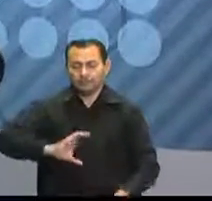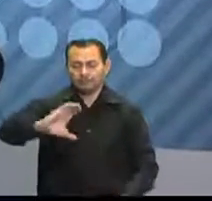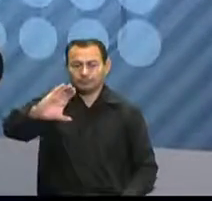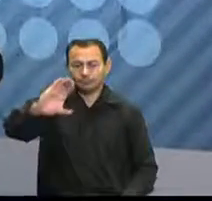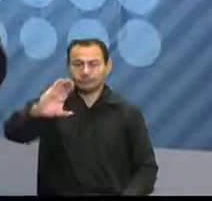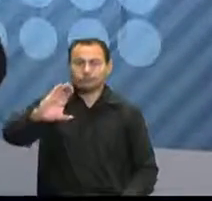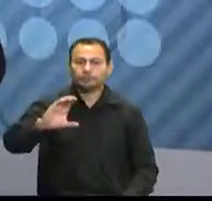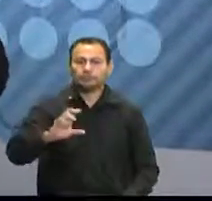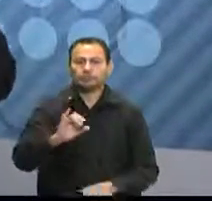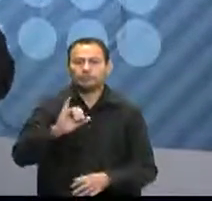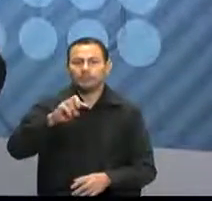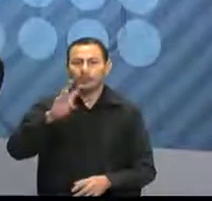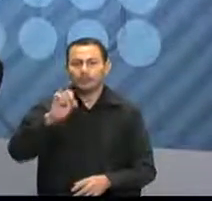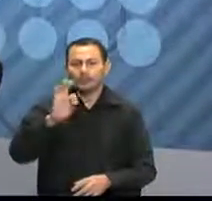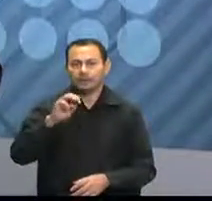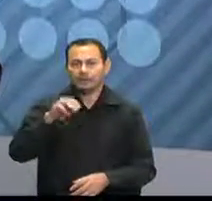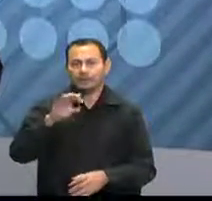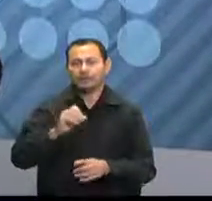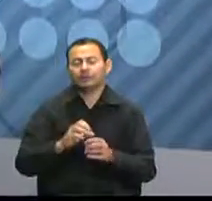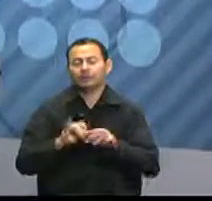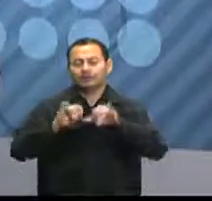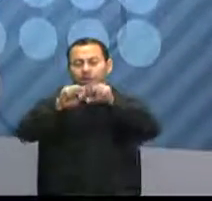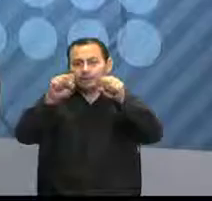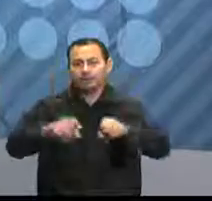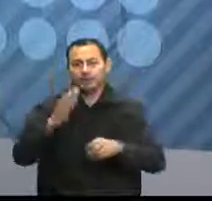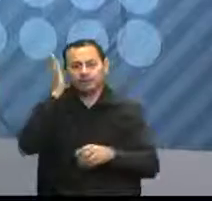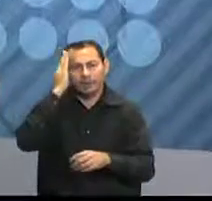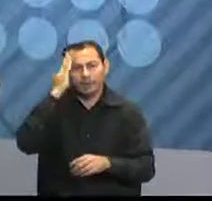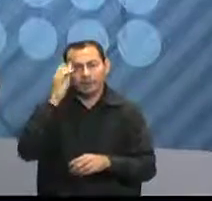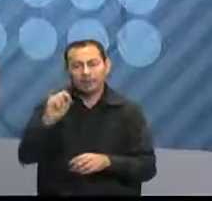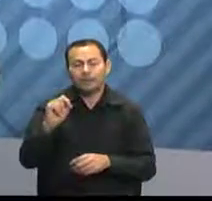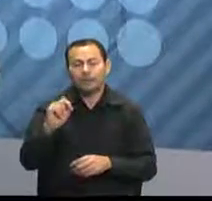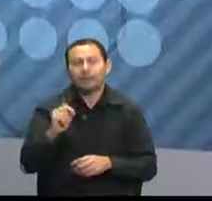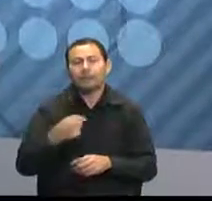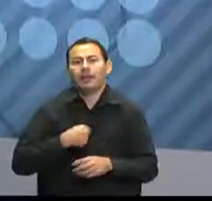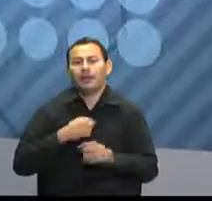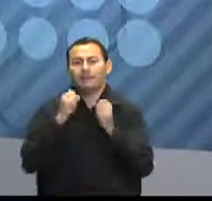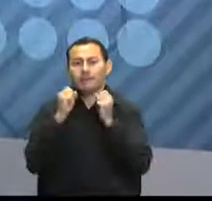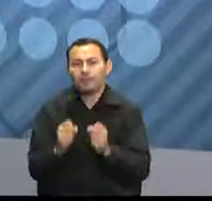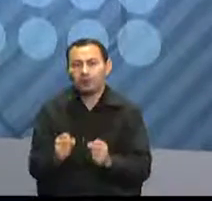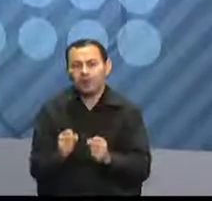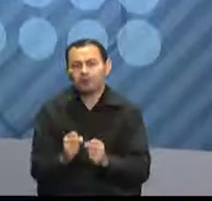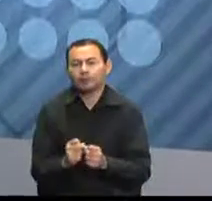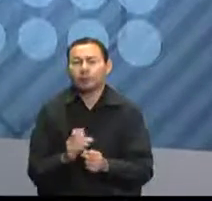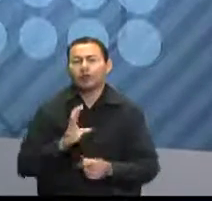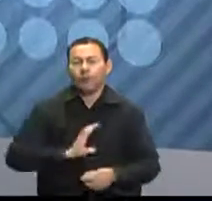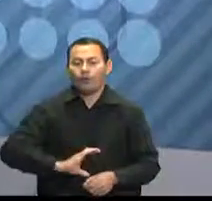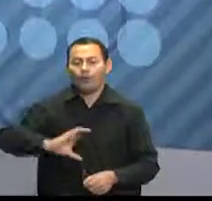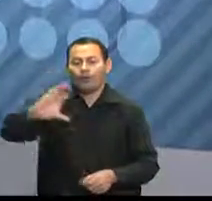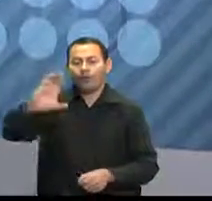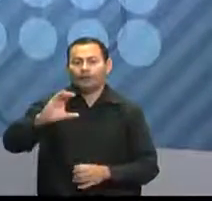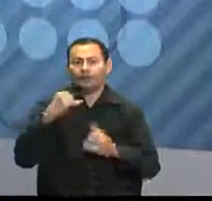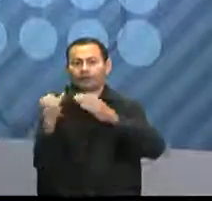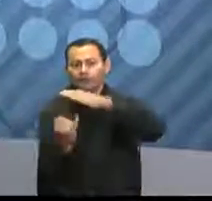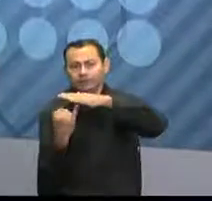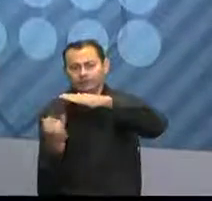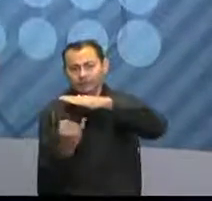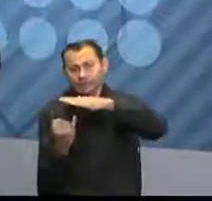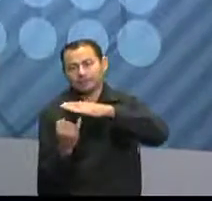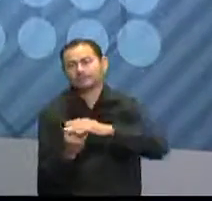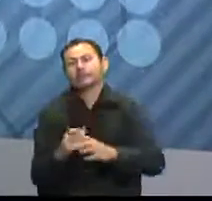de investir nesse sistema sabendo que eu posso confiar nessas instituições